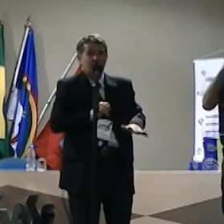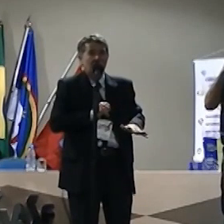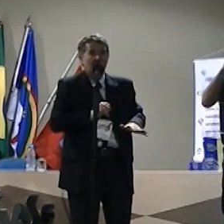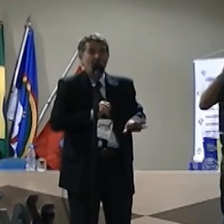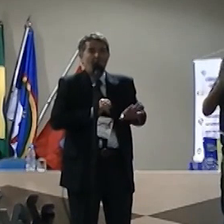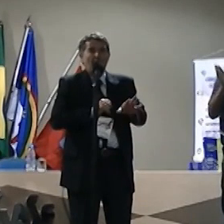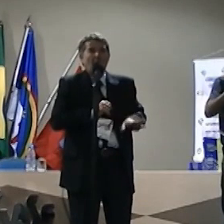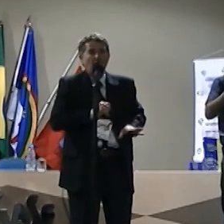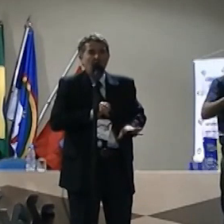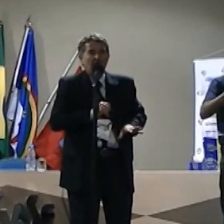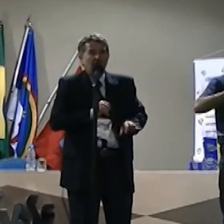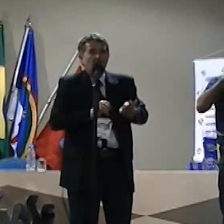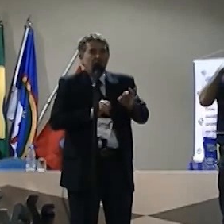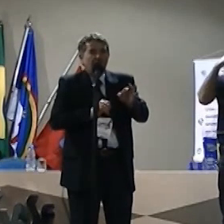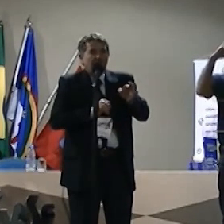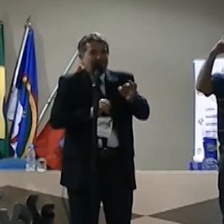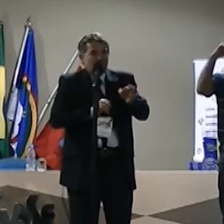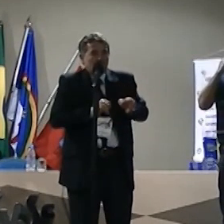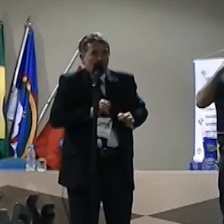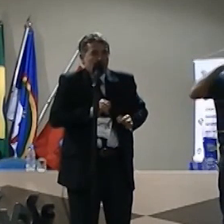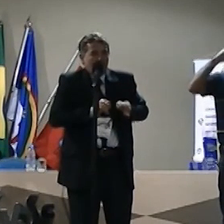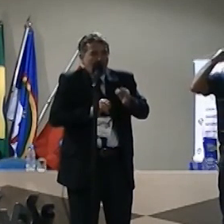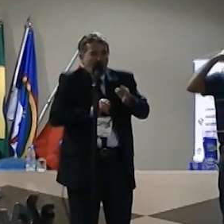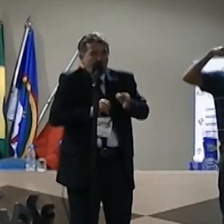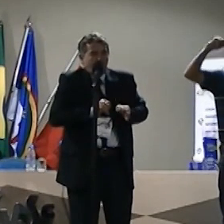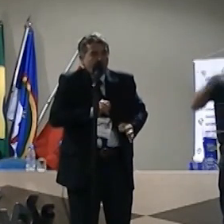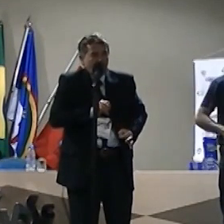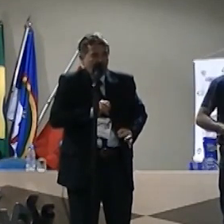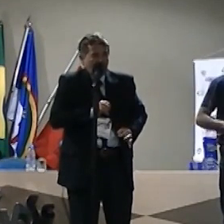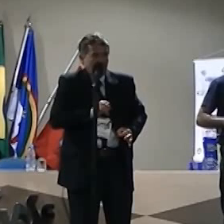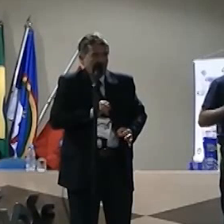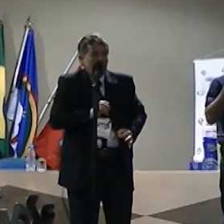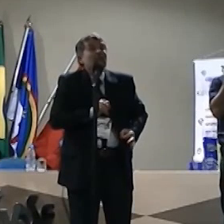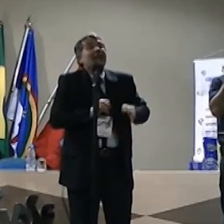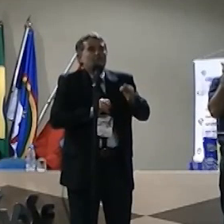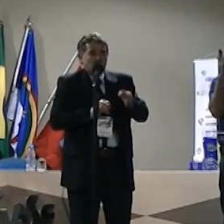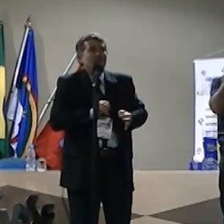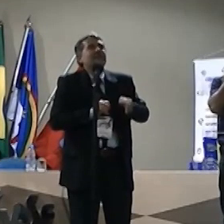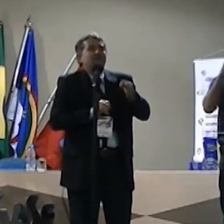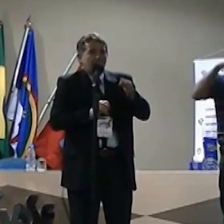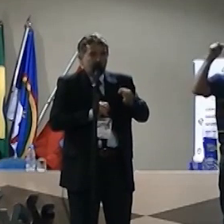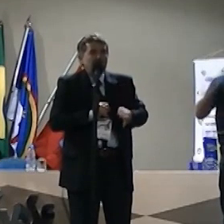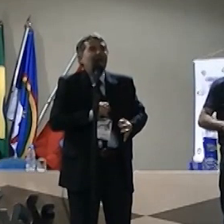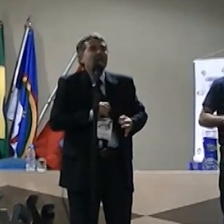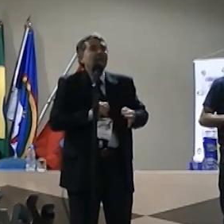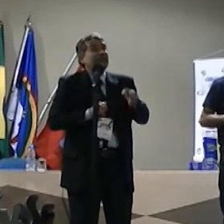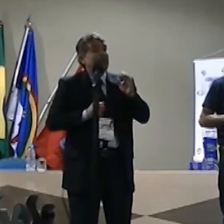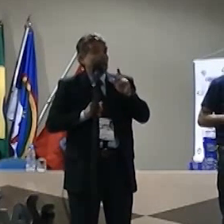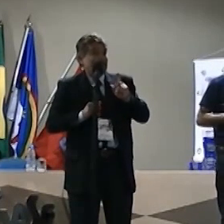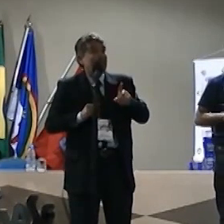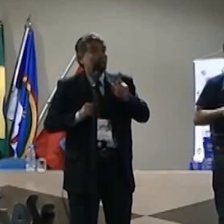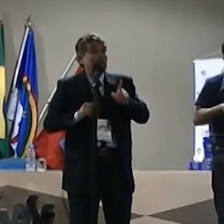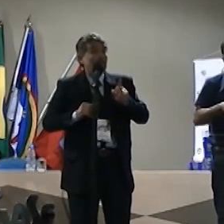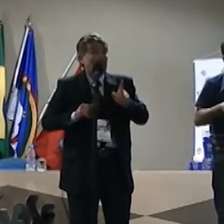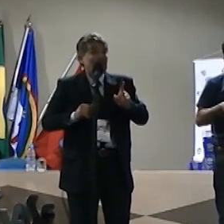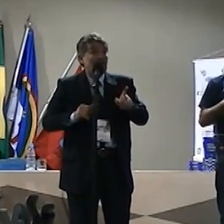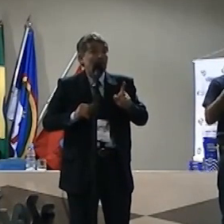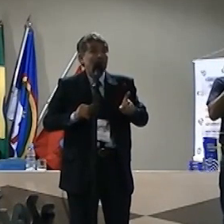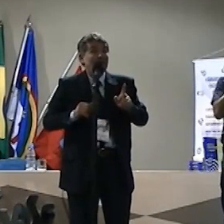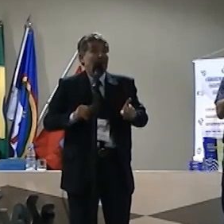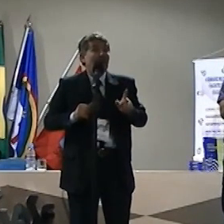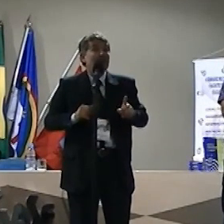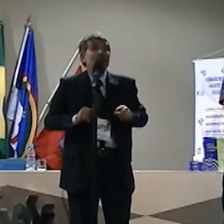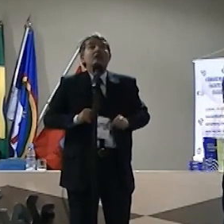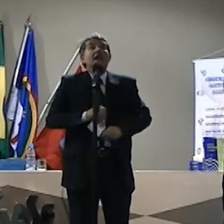que interage. Não. Eu estou falando na surda profunda e que assume essa profundidade, porque tem muito teste